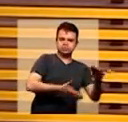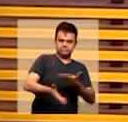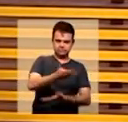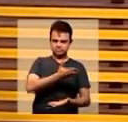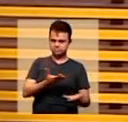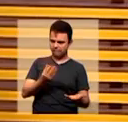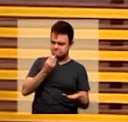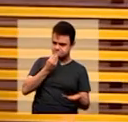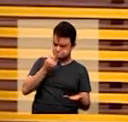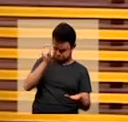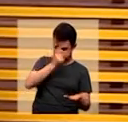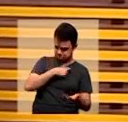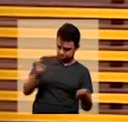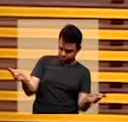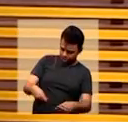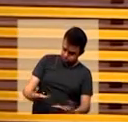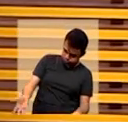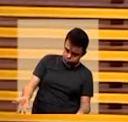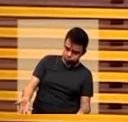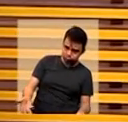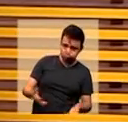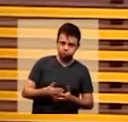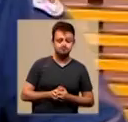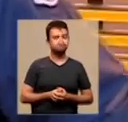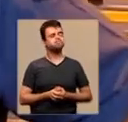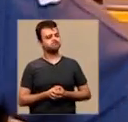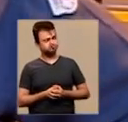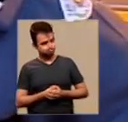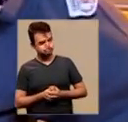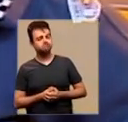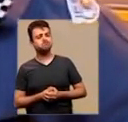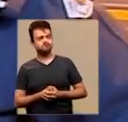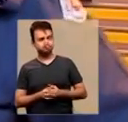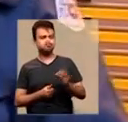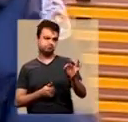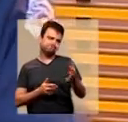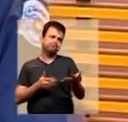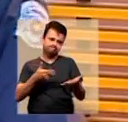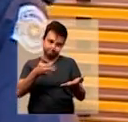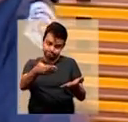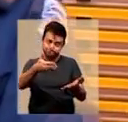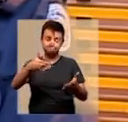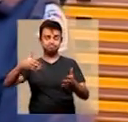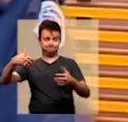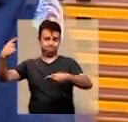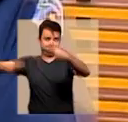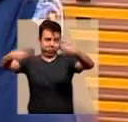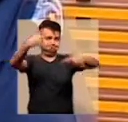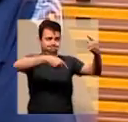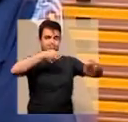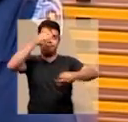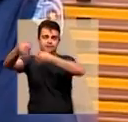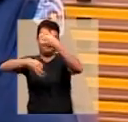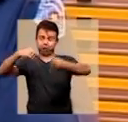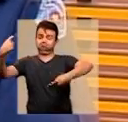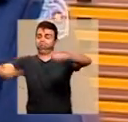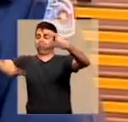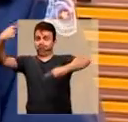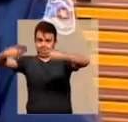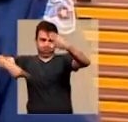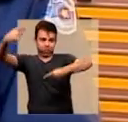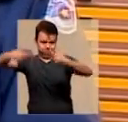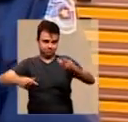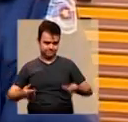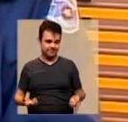Preto, seria uma possibilidade? Então, essa questão eu sei que será polêmica, né?